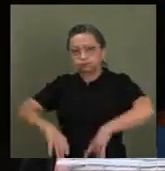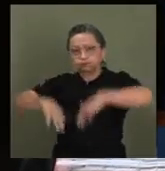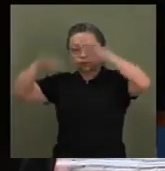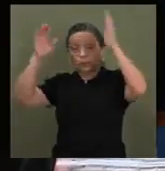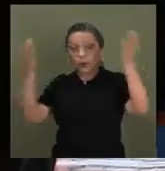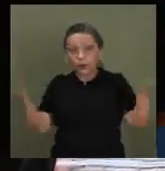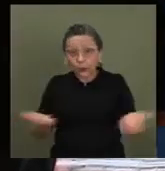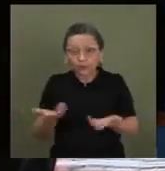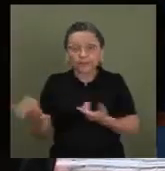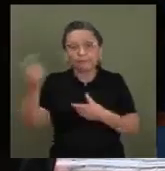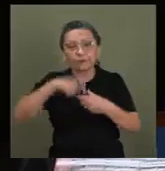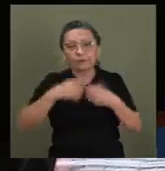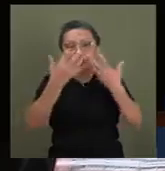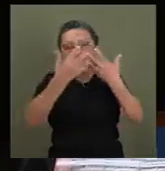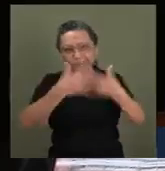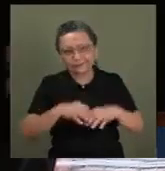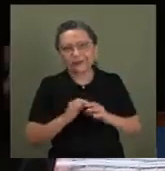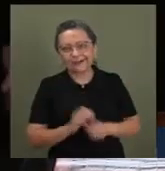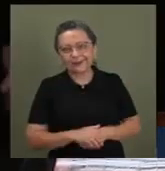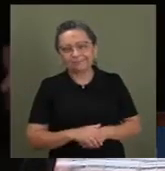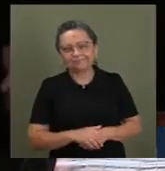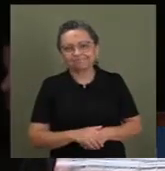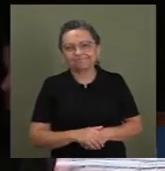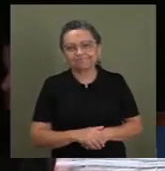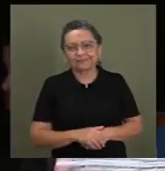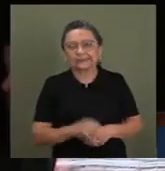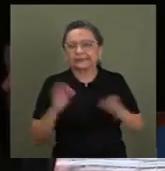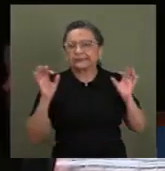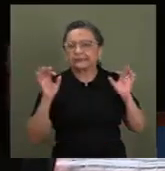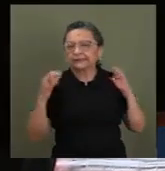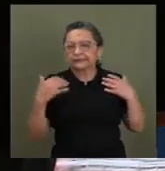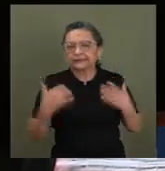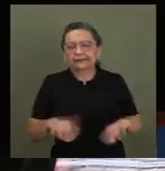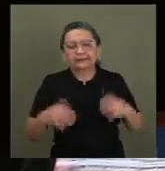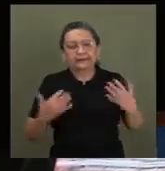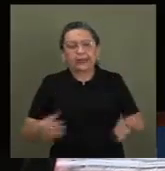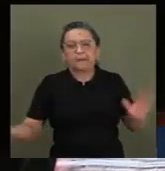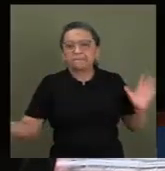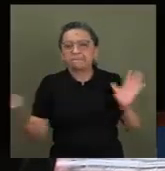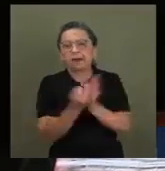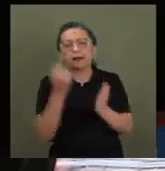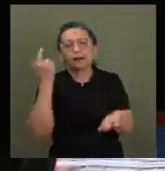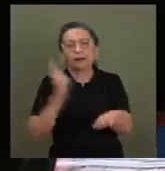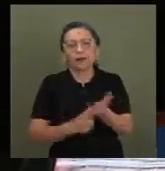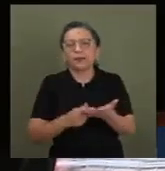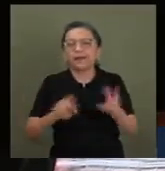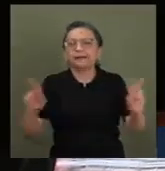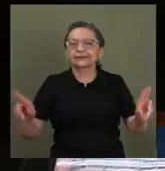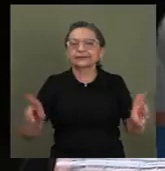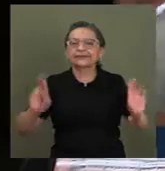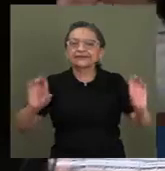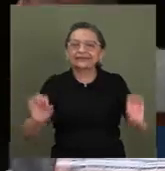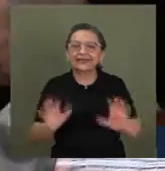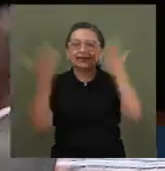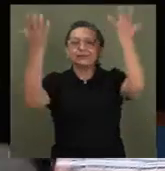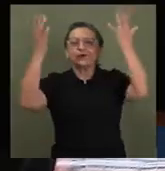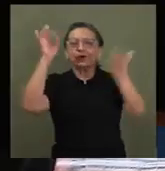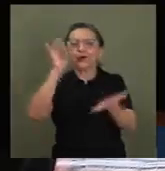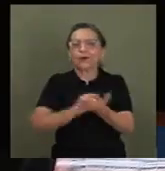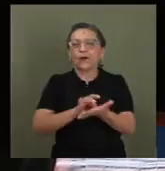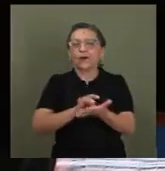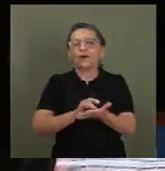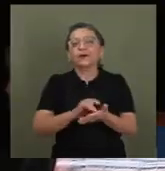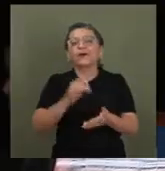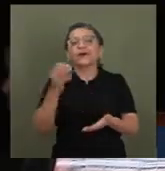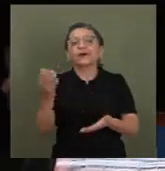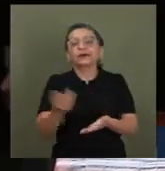voltou a funcionar. Este marco, que contou com uma cerimônia oficial realizada no